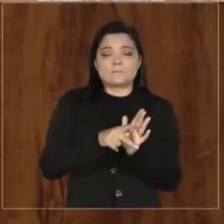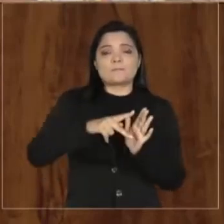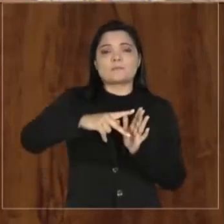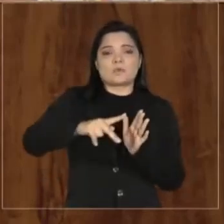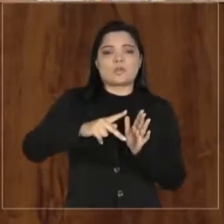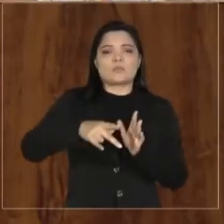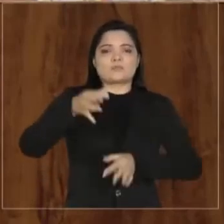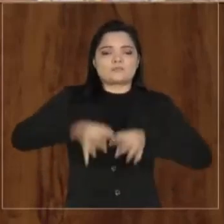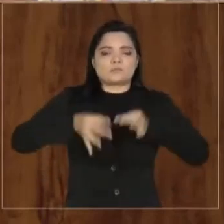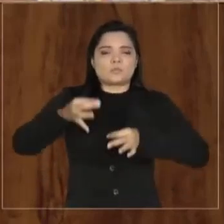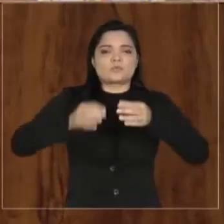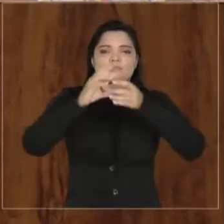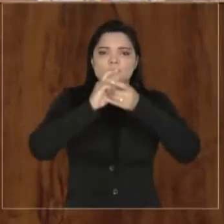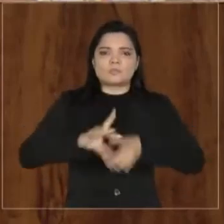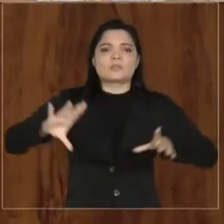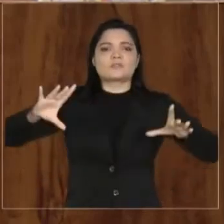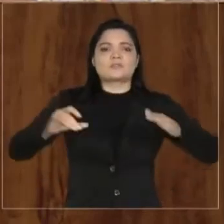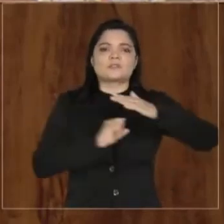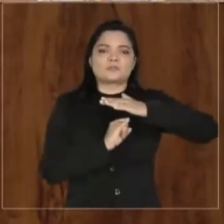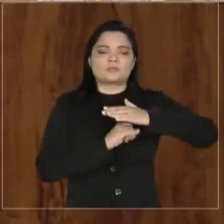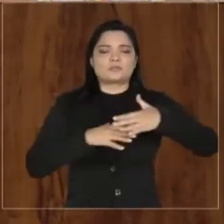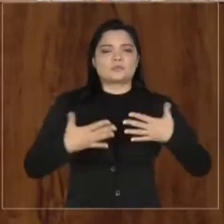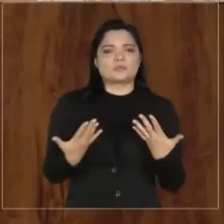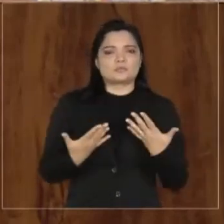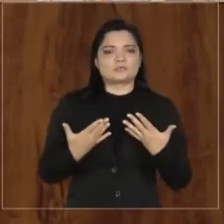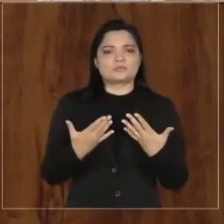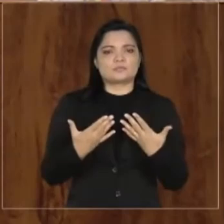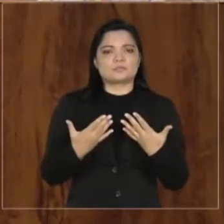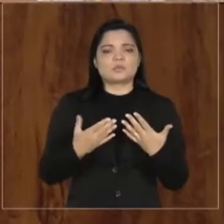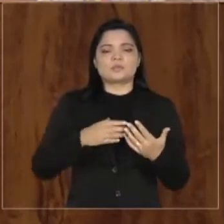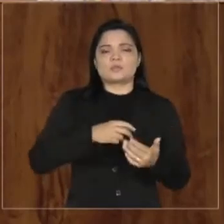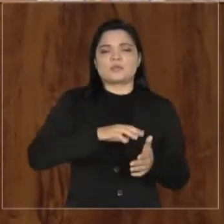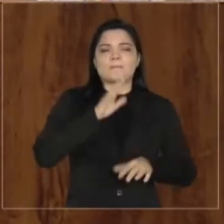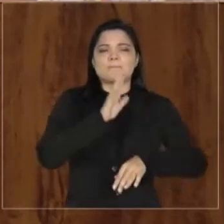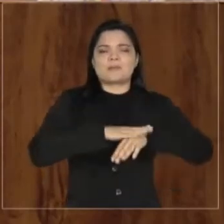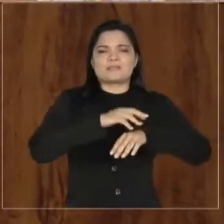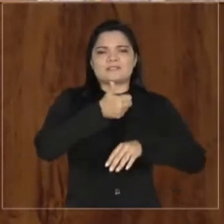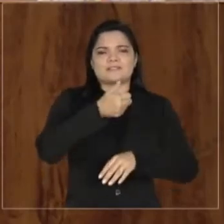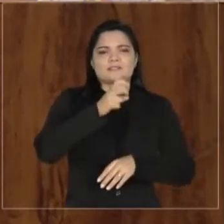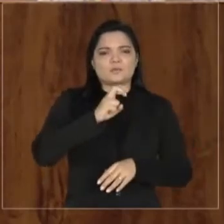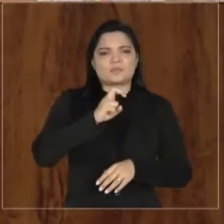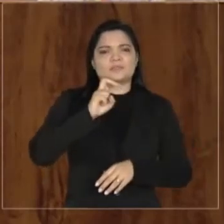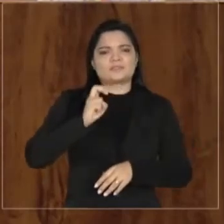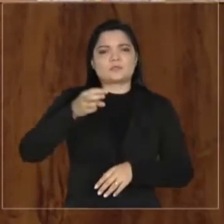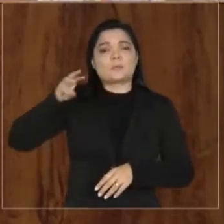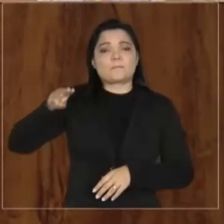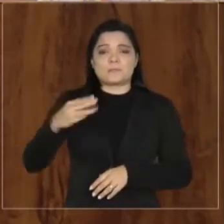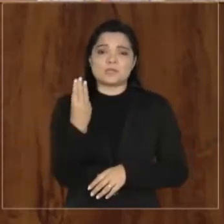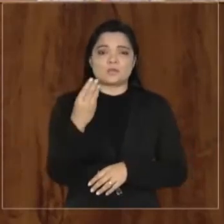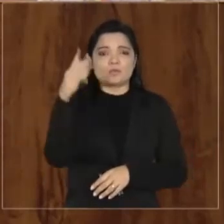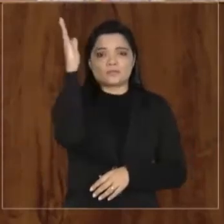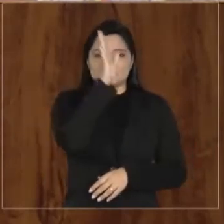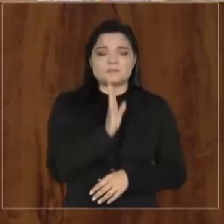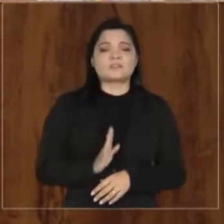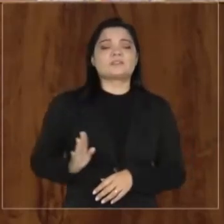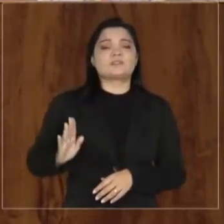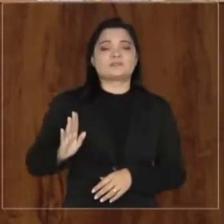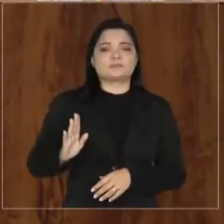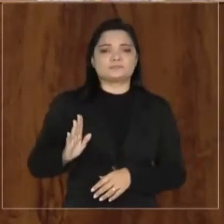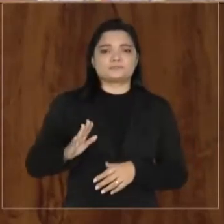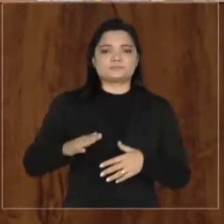da democracia das instituições. Os mais de 155 milhões de brasileiras e